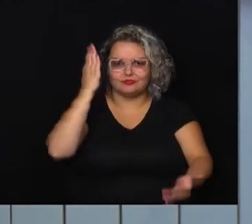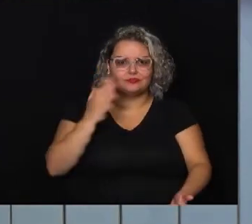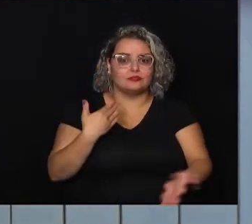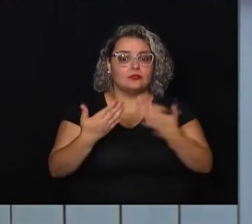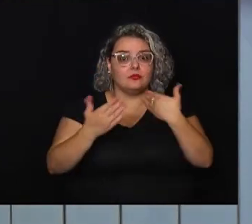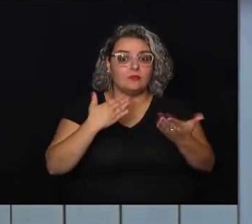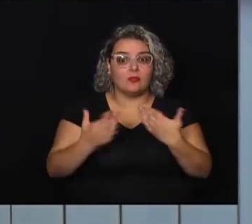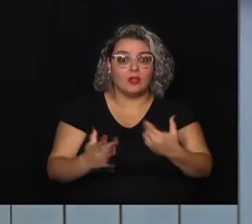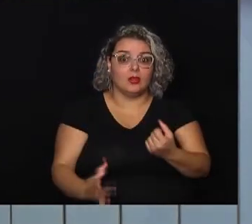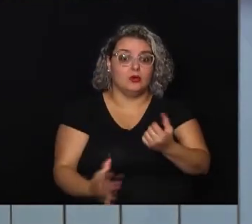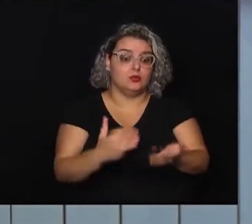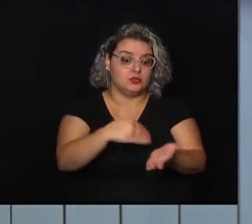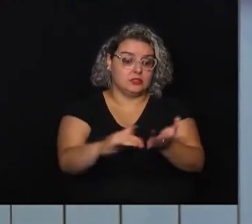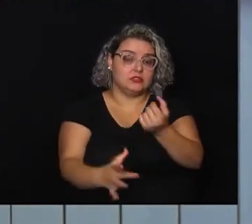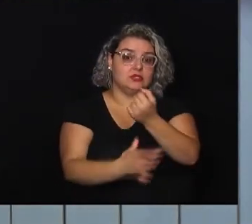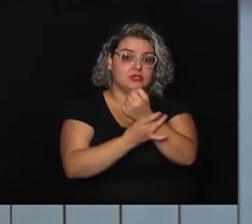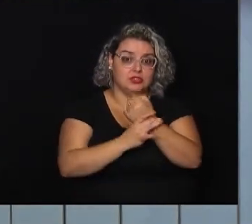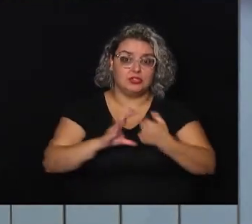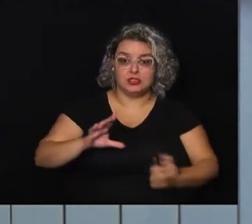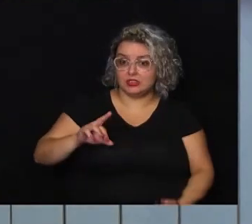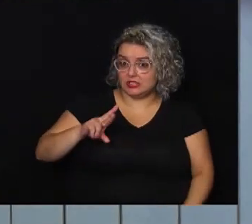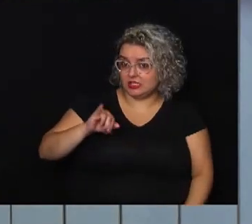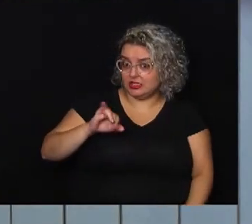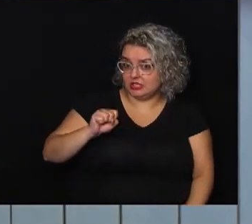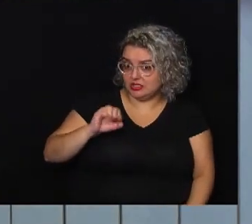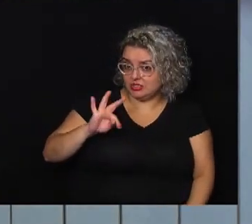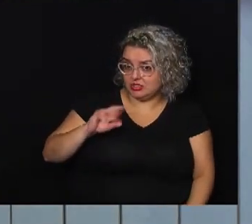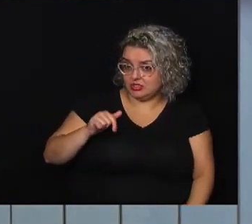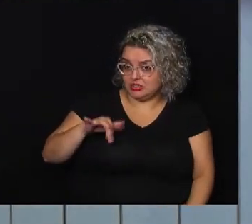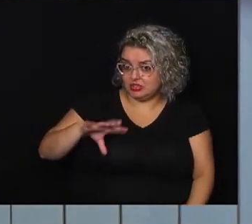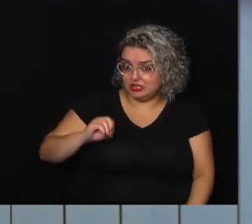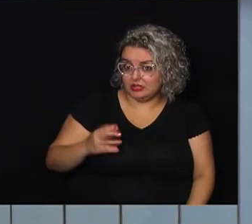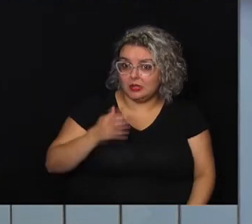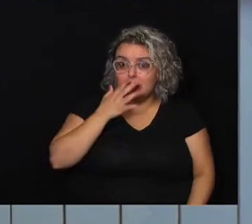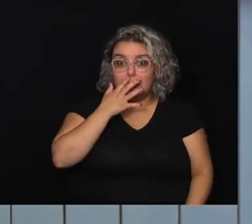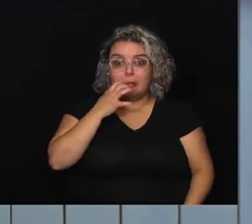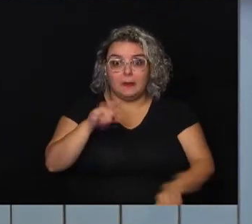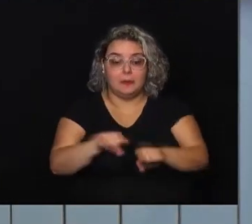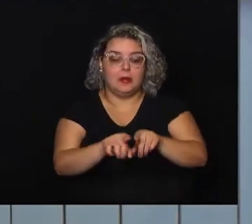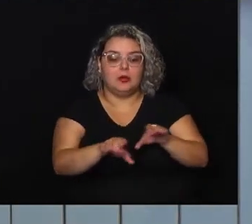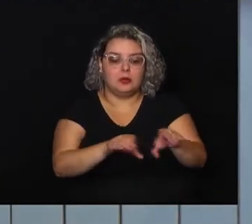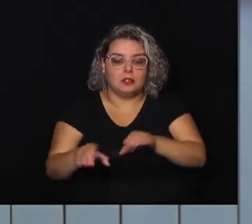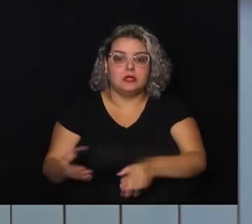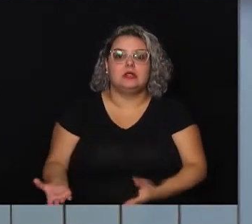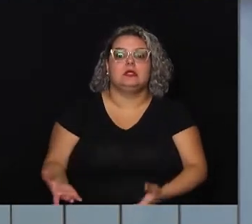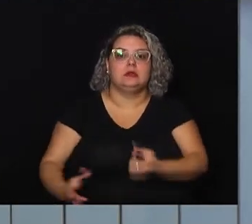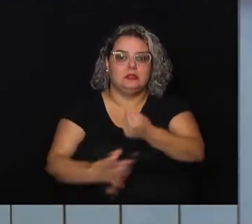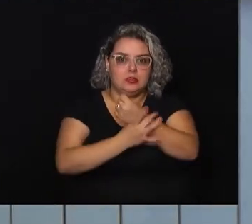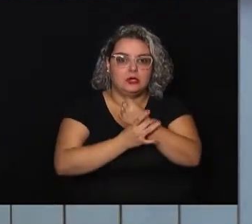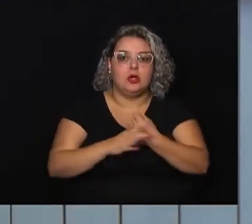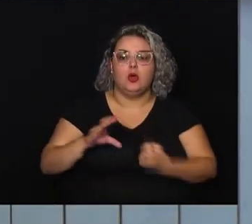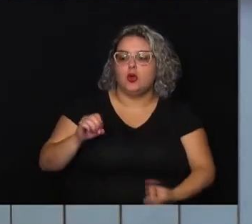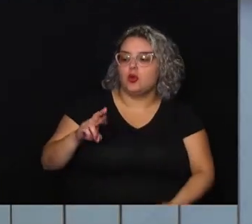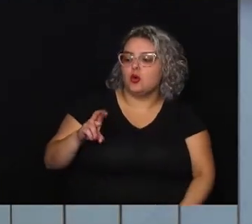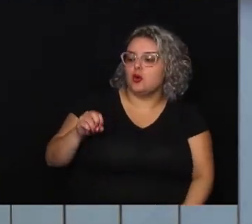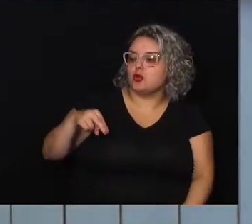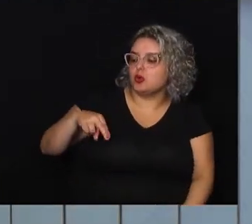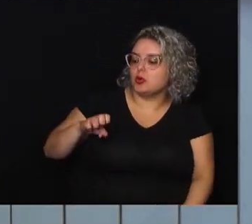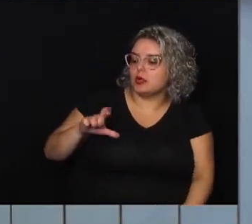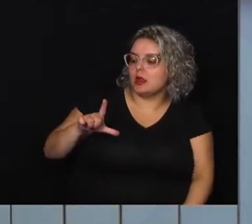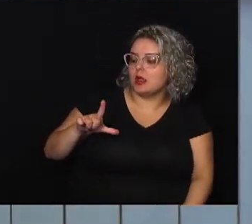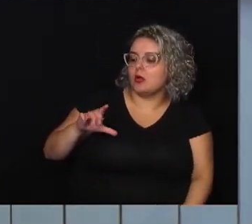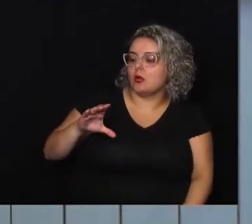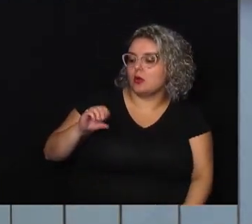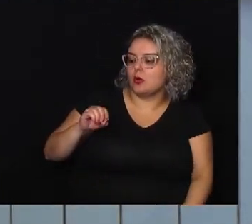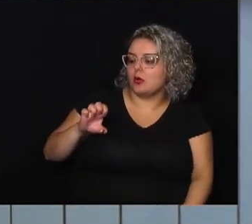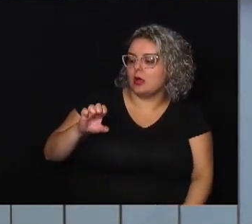Bige, conversei com o nosso coordenador de segurança, Coronel Coelho, né, e ficamos atentos, monitorando, para que,